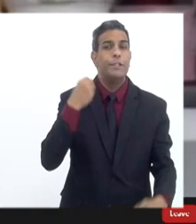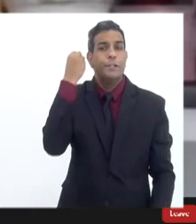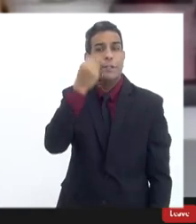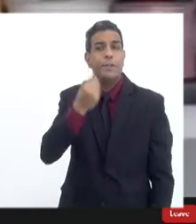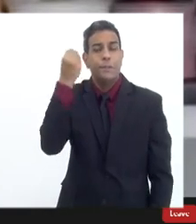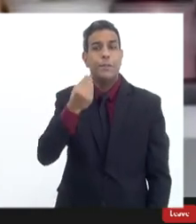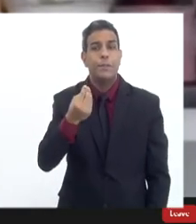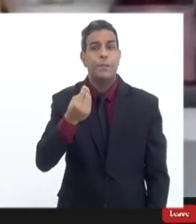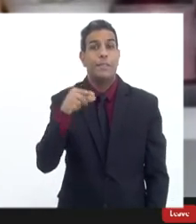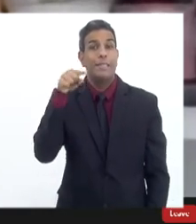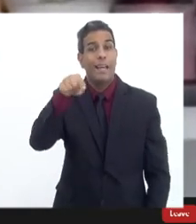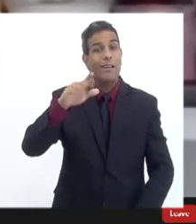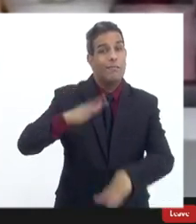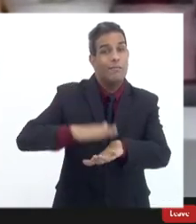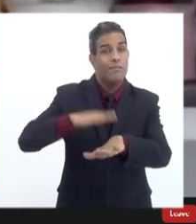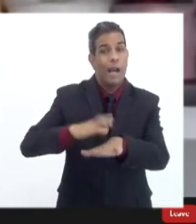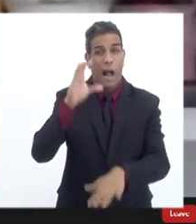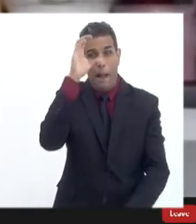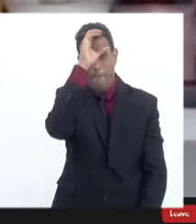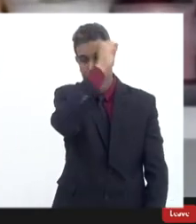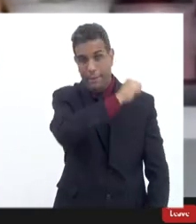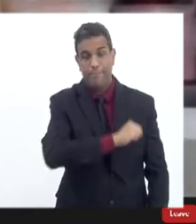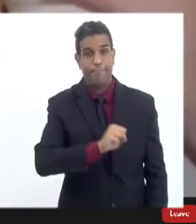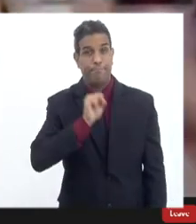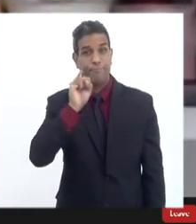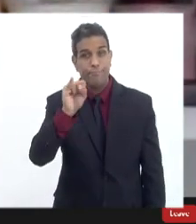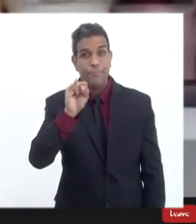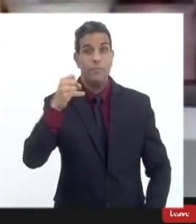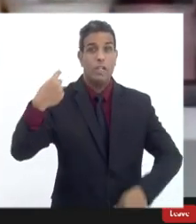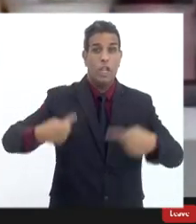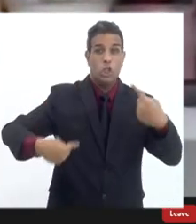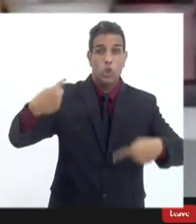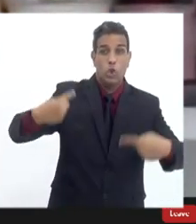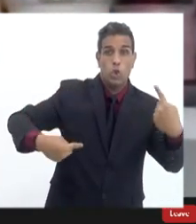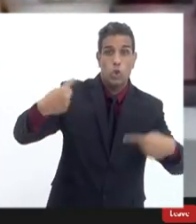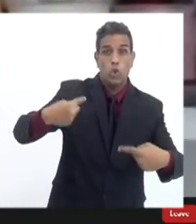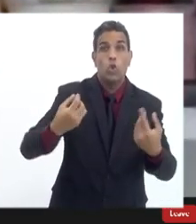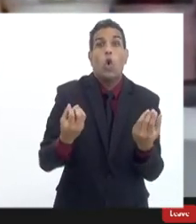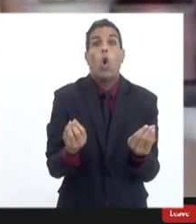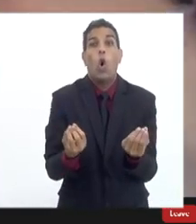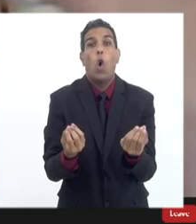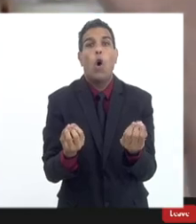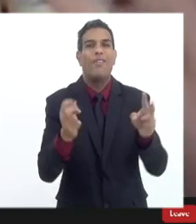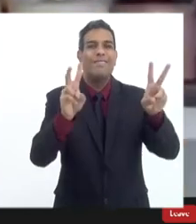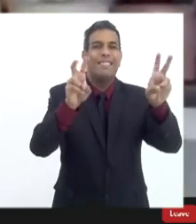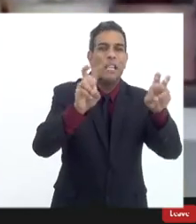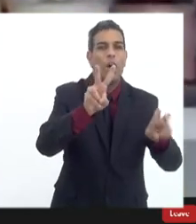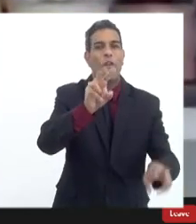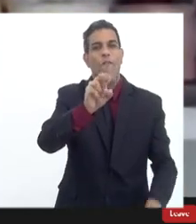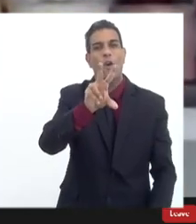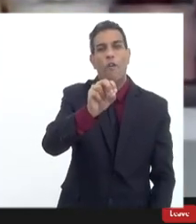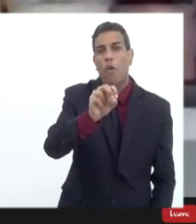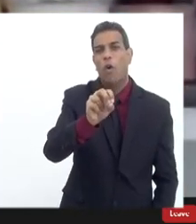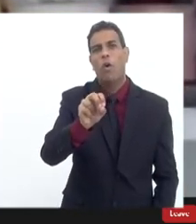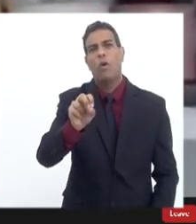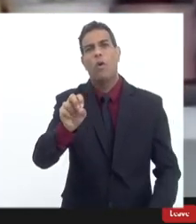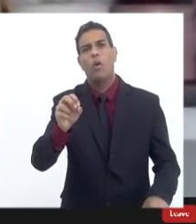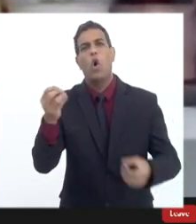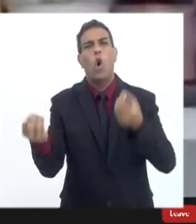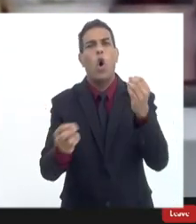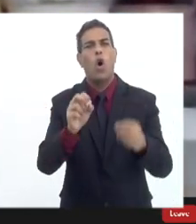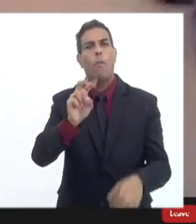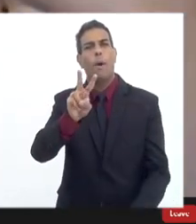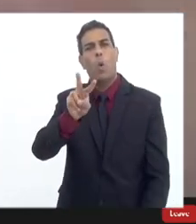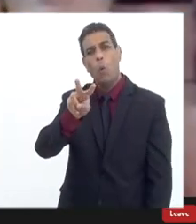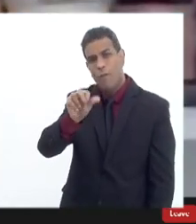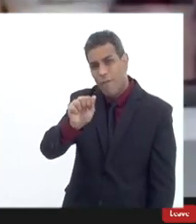de formação do sujeito. Agora, se a gente vai discutir o que é que o vovô viu, como é que a uva é produzida, e